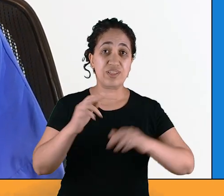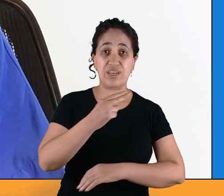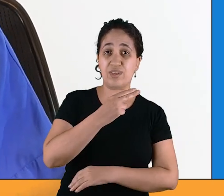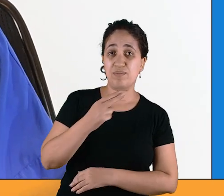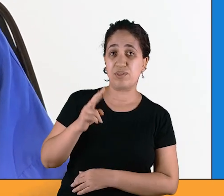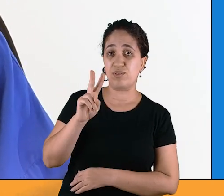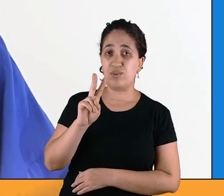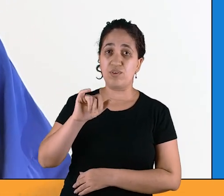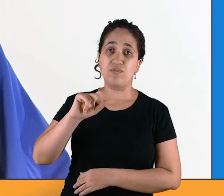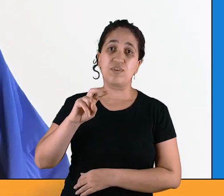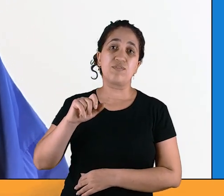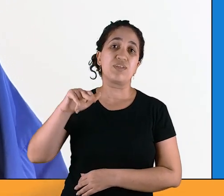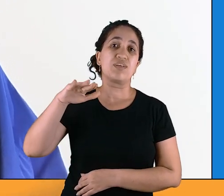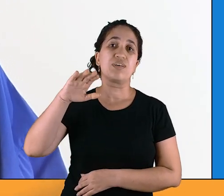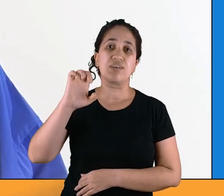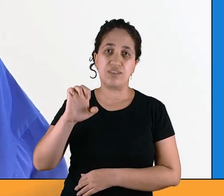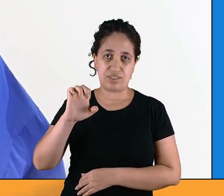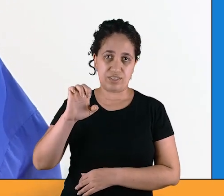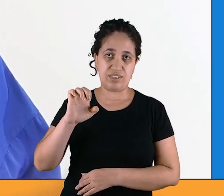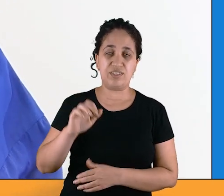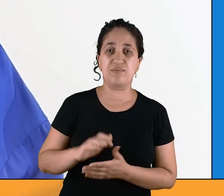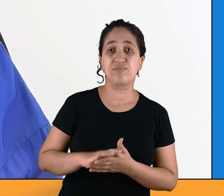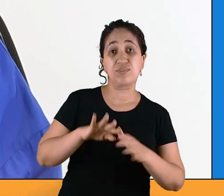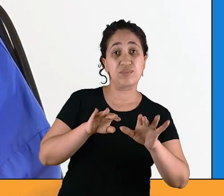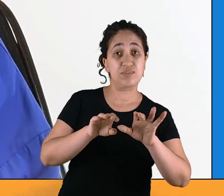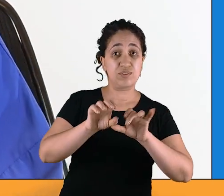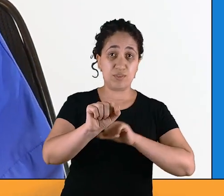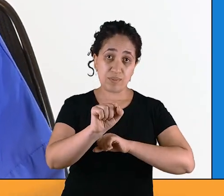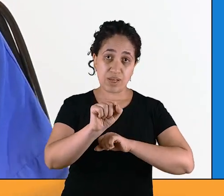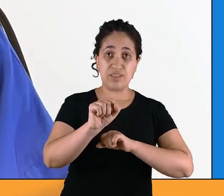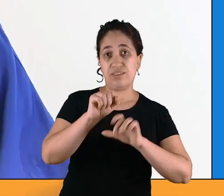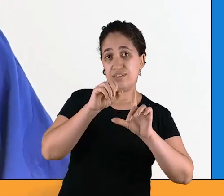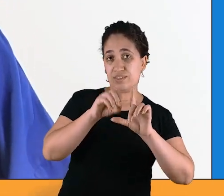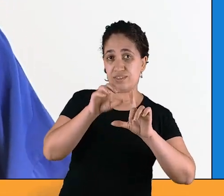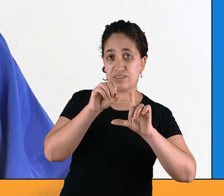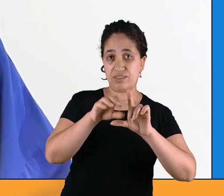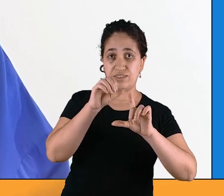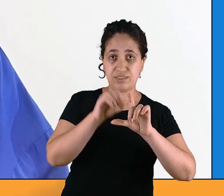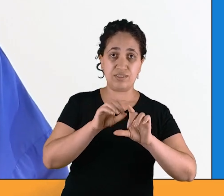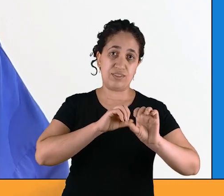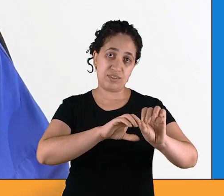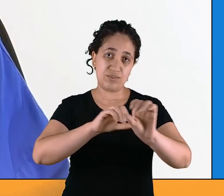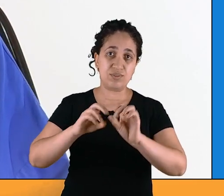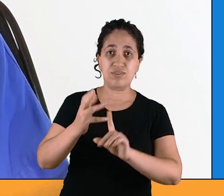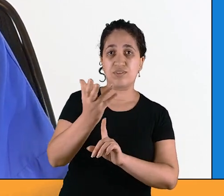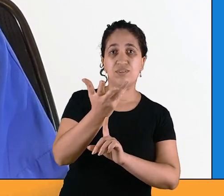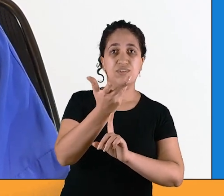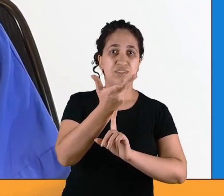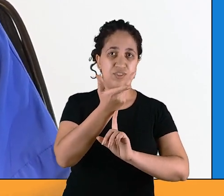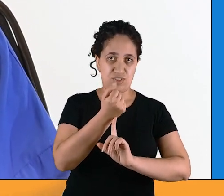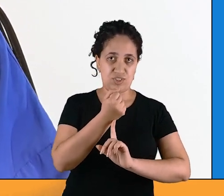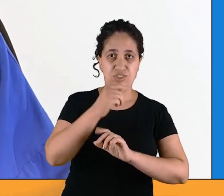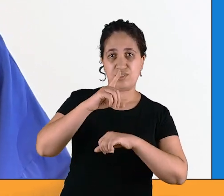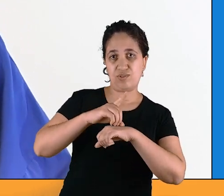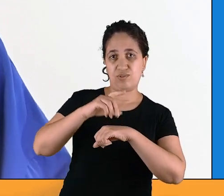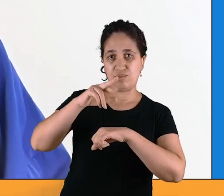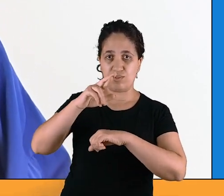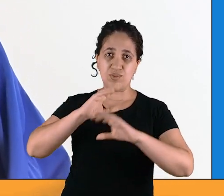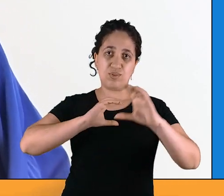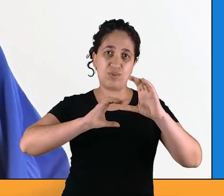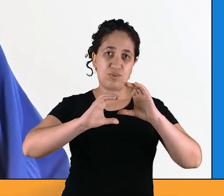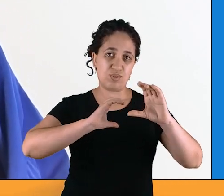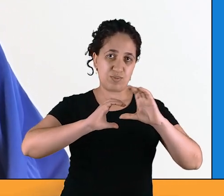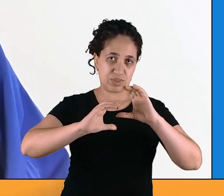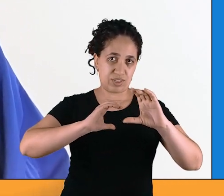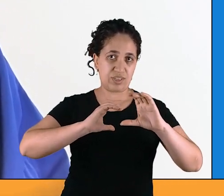Olá, meu nome é Viviane Sarraf, eu sou graduada em licenciatura em Educação Artística, tenho doutorado em